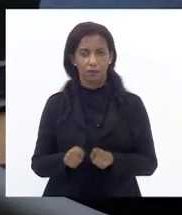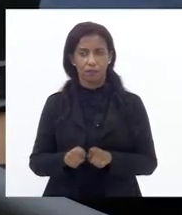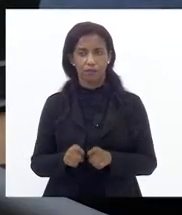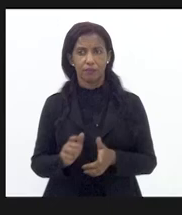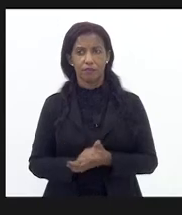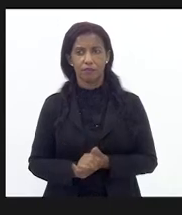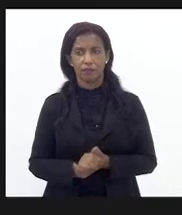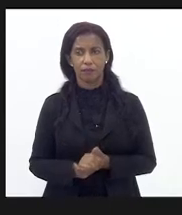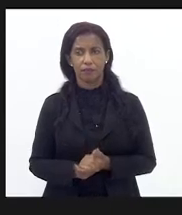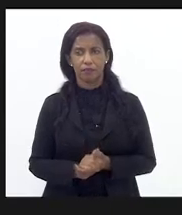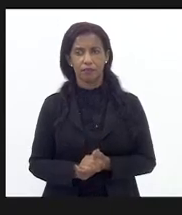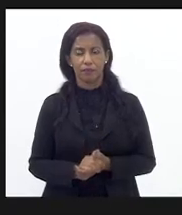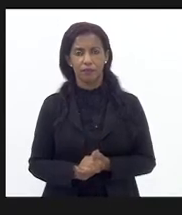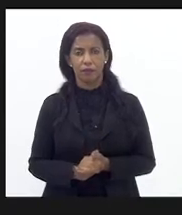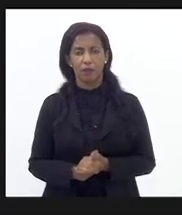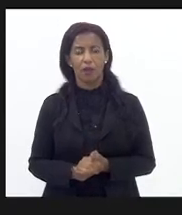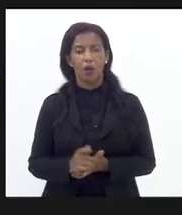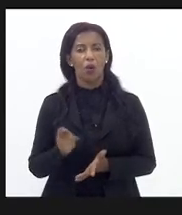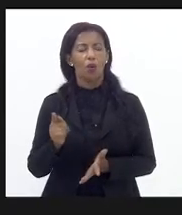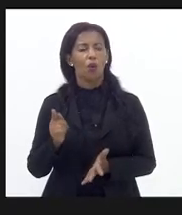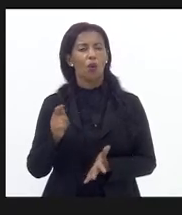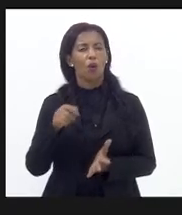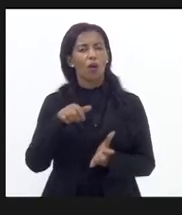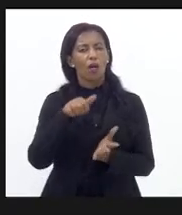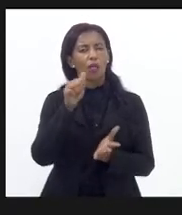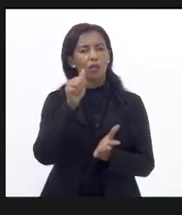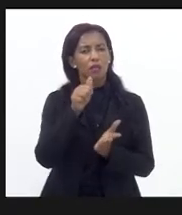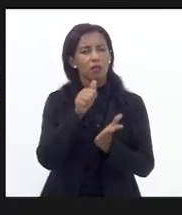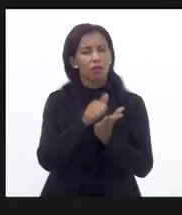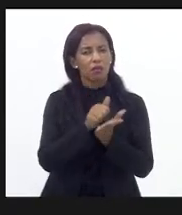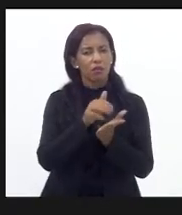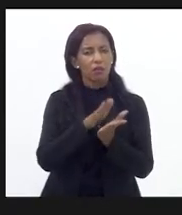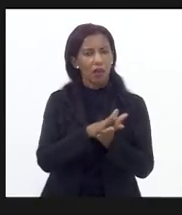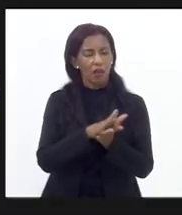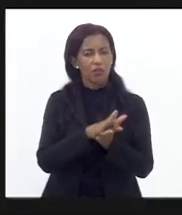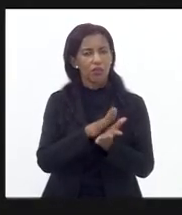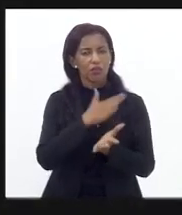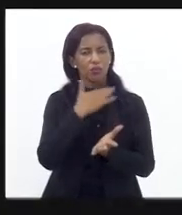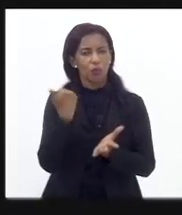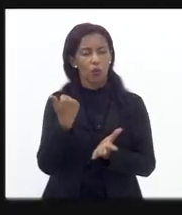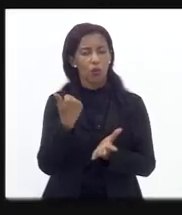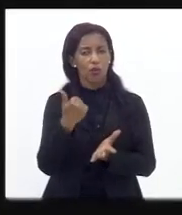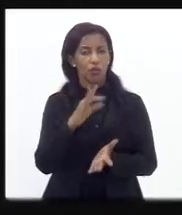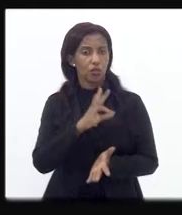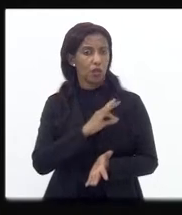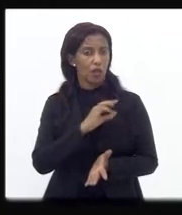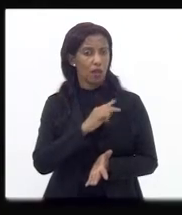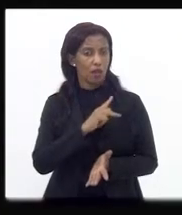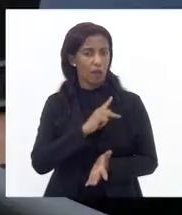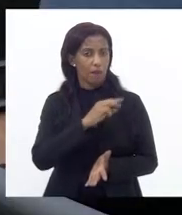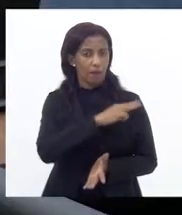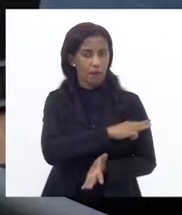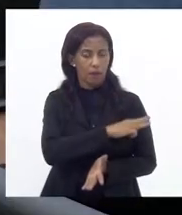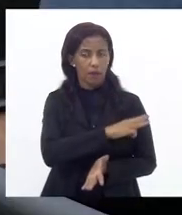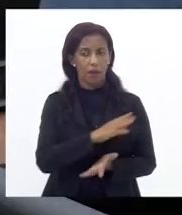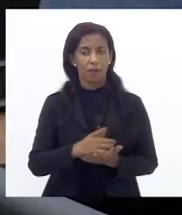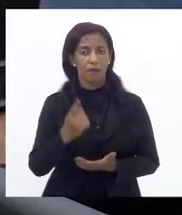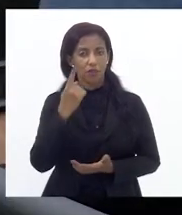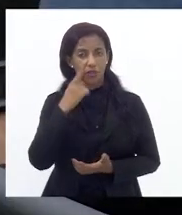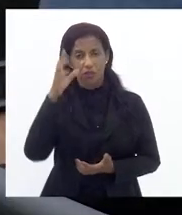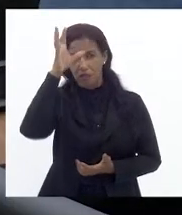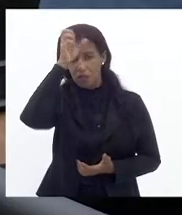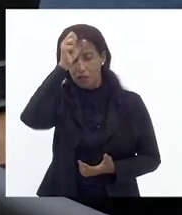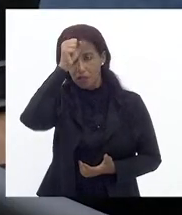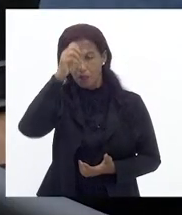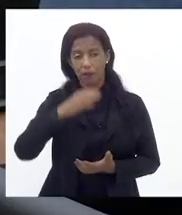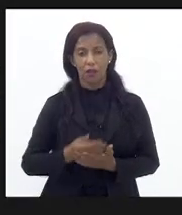com relação à taxa de mortalidade né porque a pele não é um privilégio né mas temos que aprender